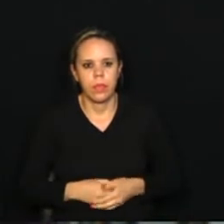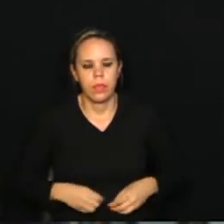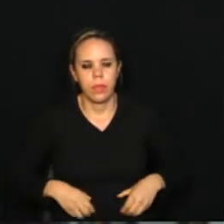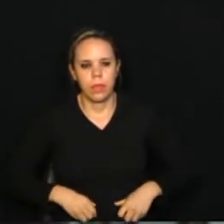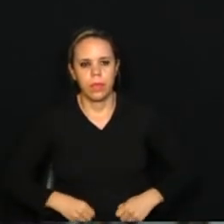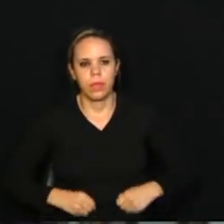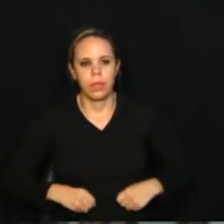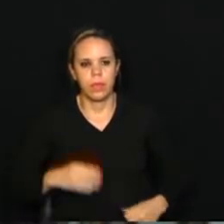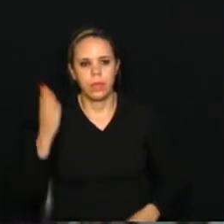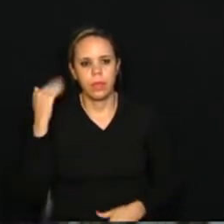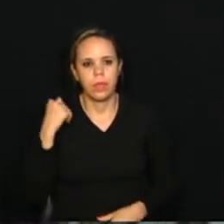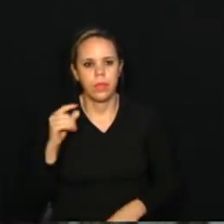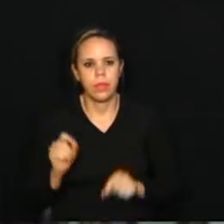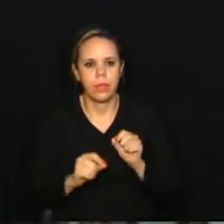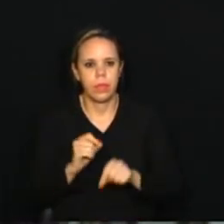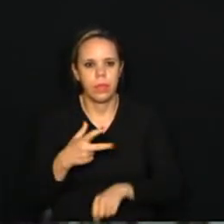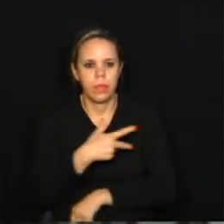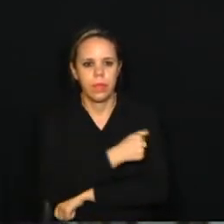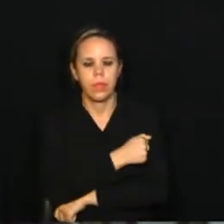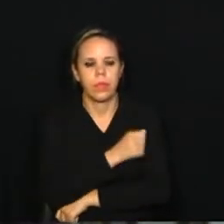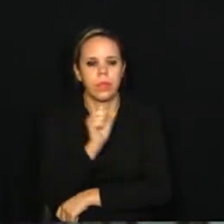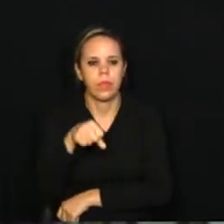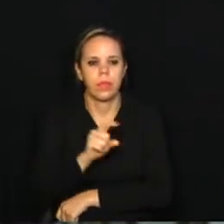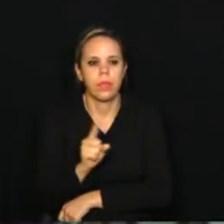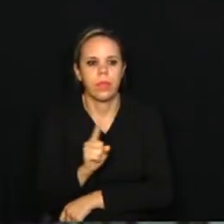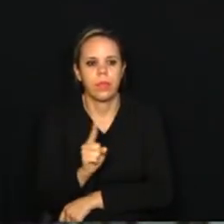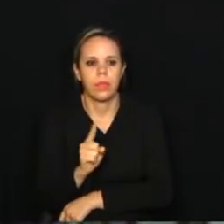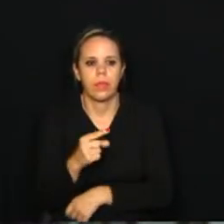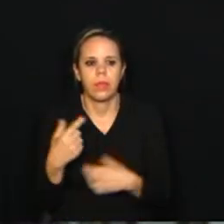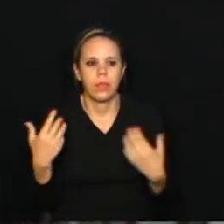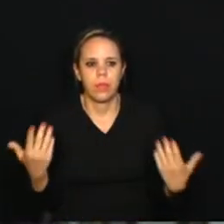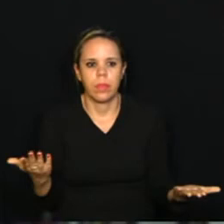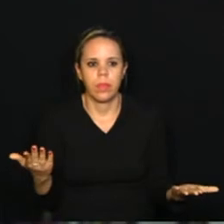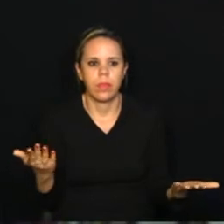para saber se vacinaram ou não, né?